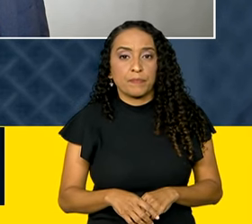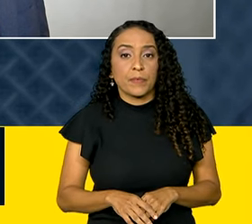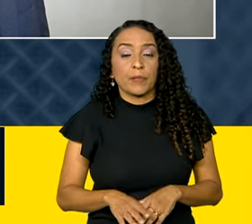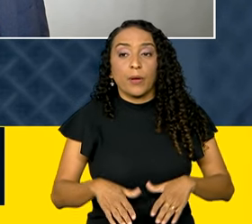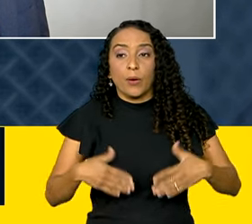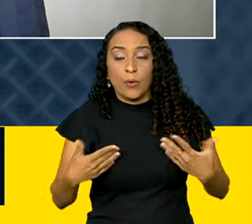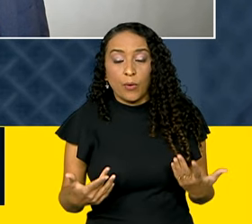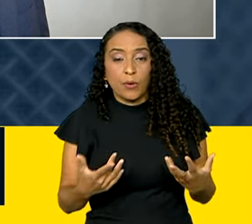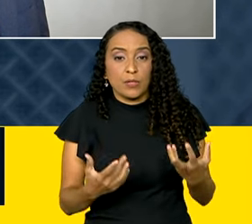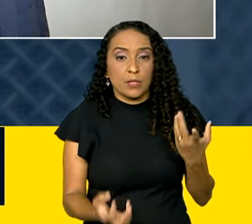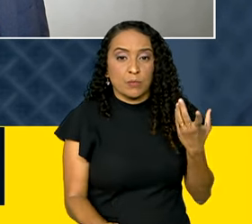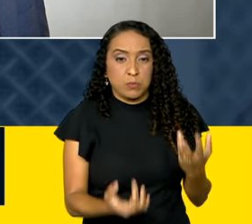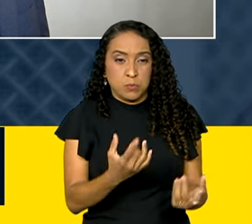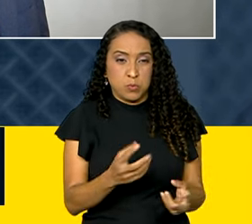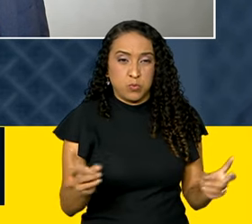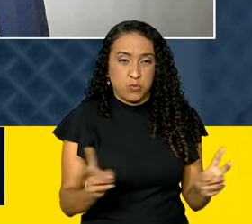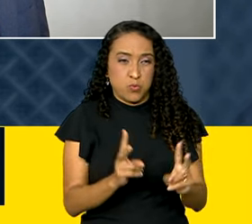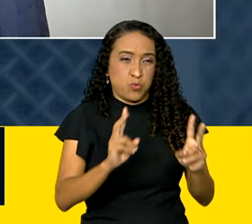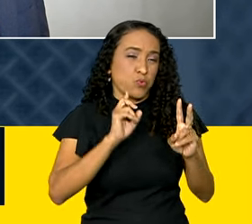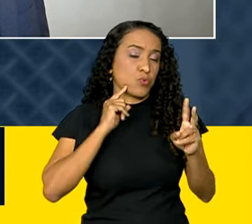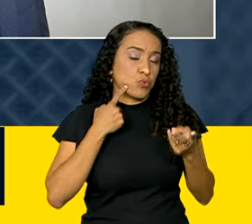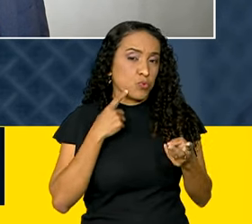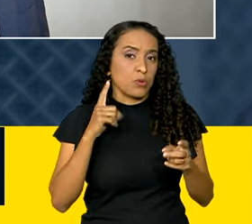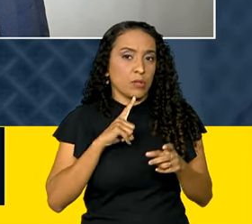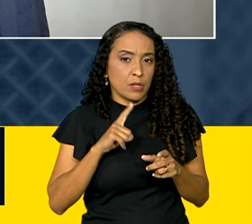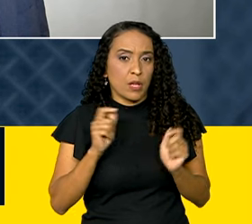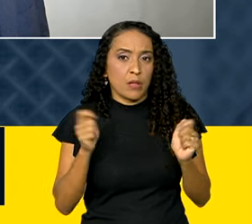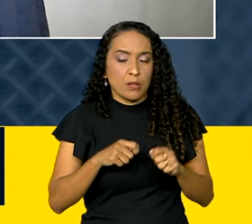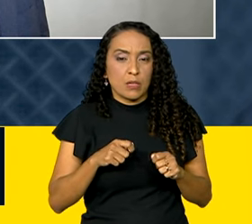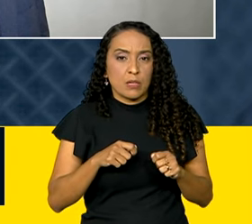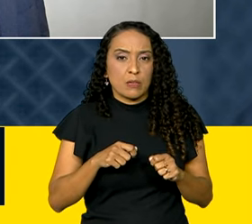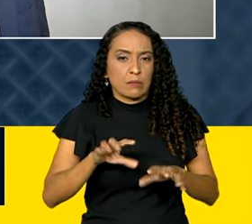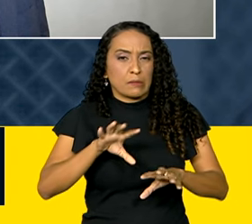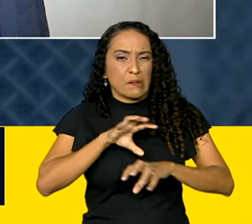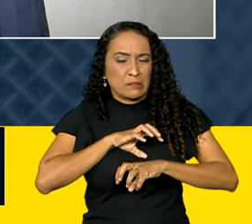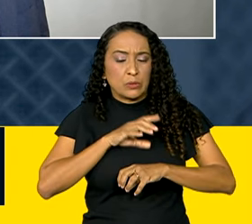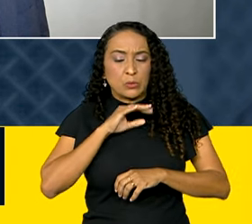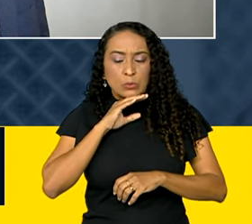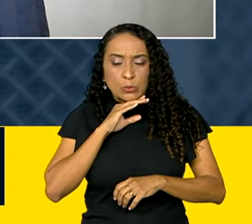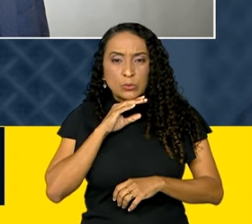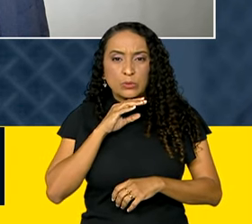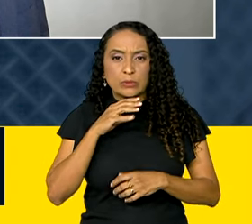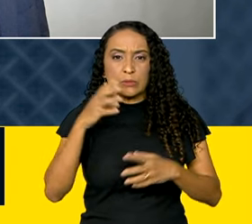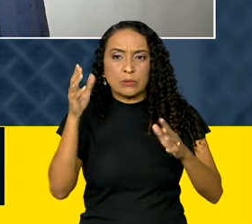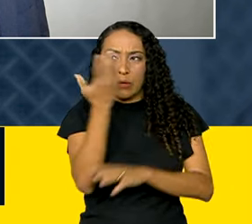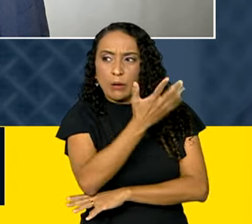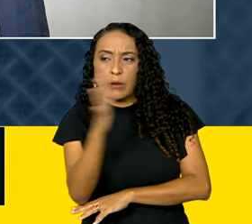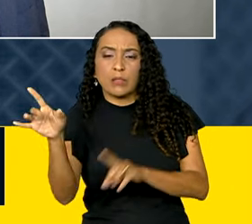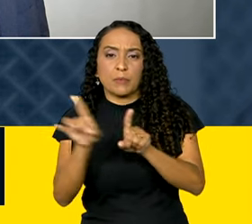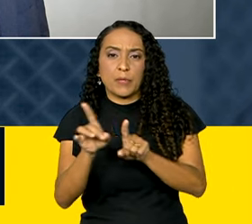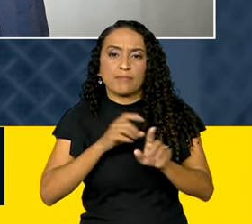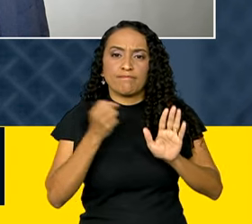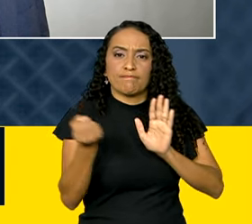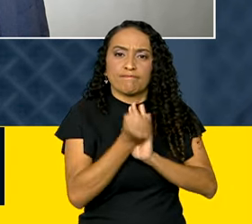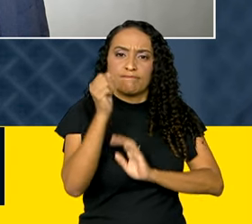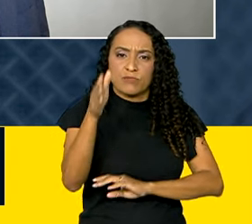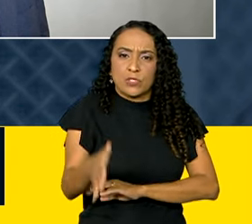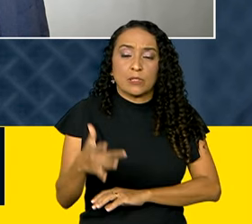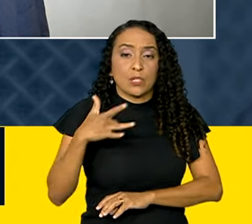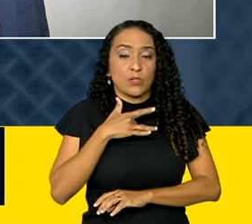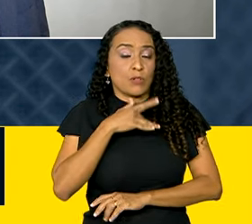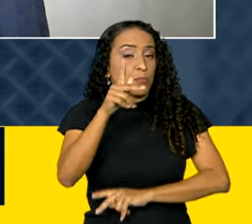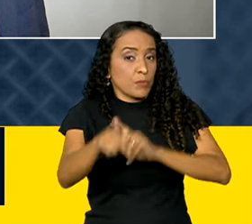as queimadas, né, além de provocarem importante dano ambiental, né, elas também têm um impacto direto na saúde